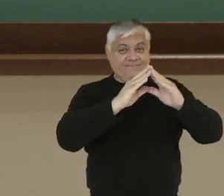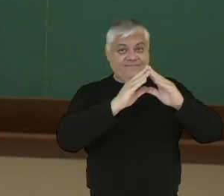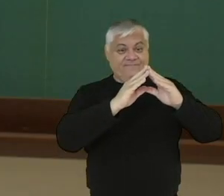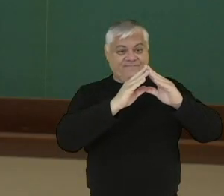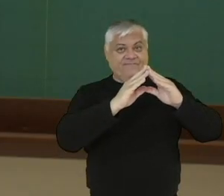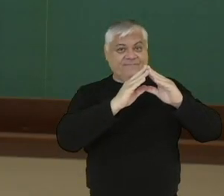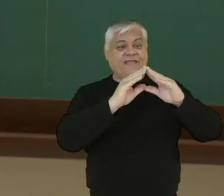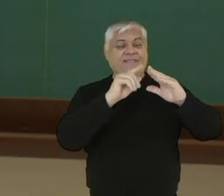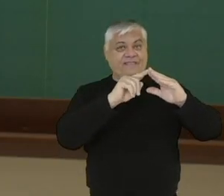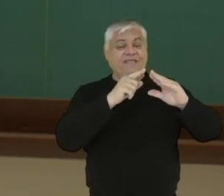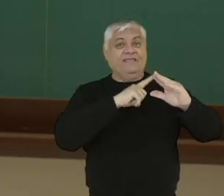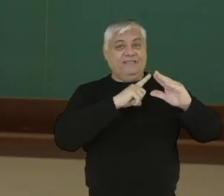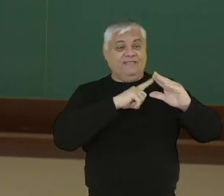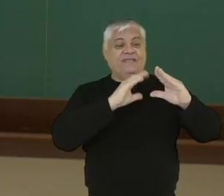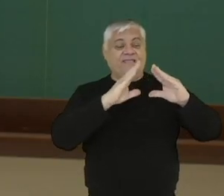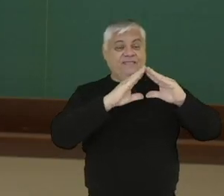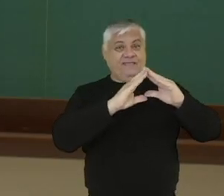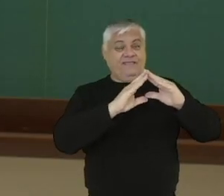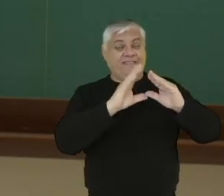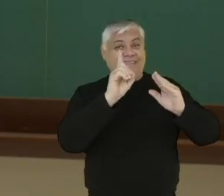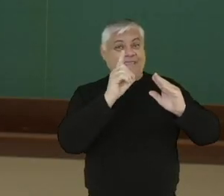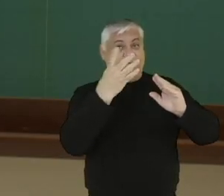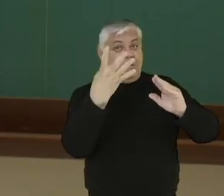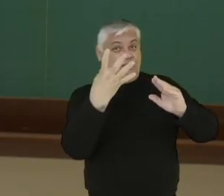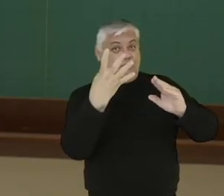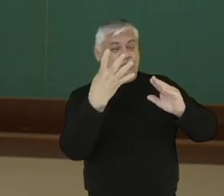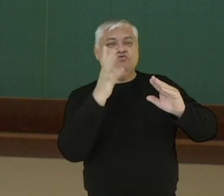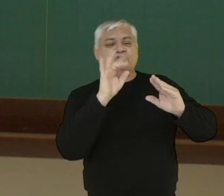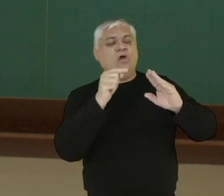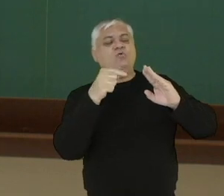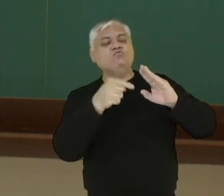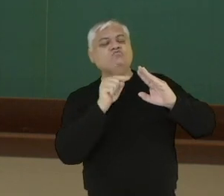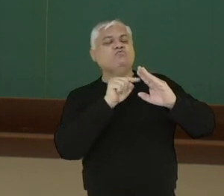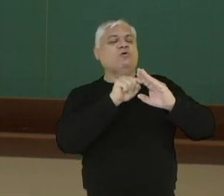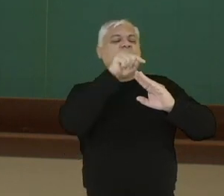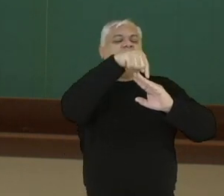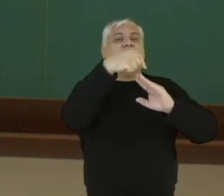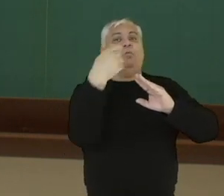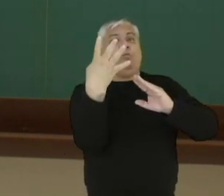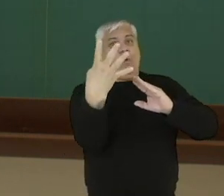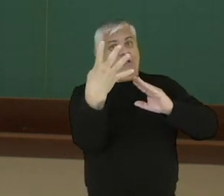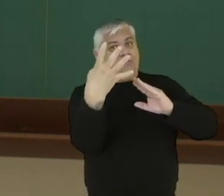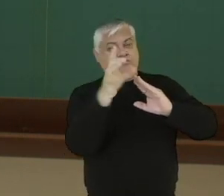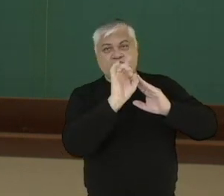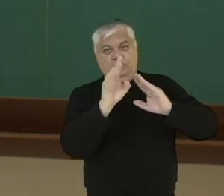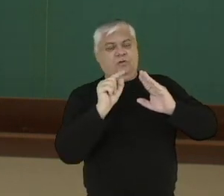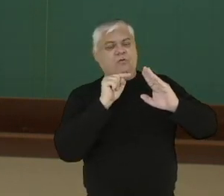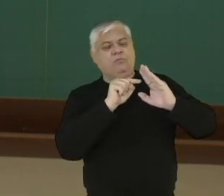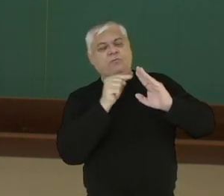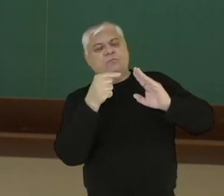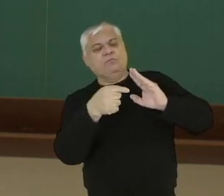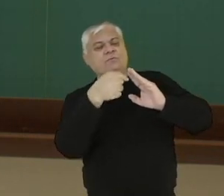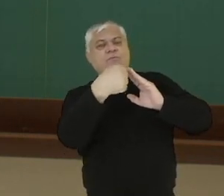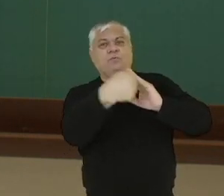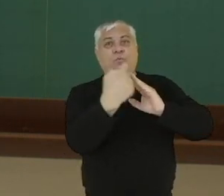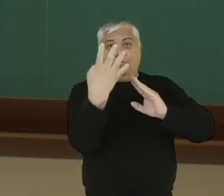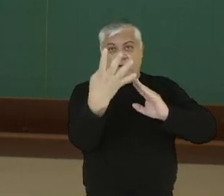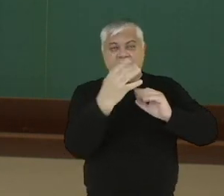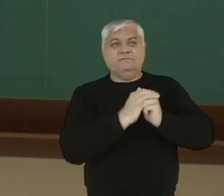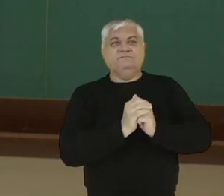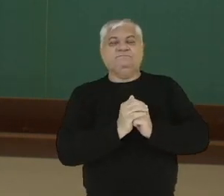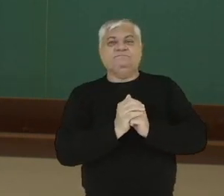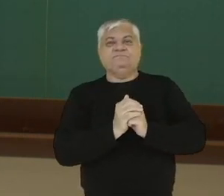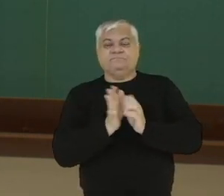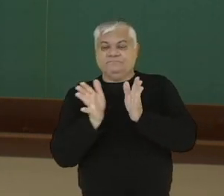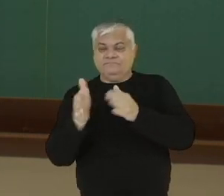tetraédrico, né? Que a gente chama de D4, porque ele tem 4 faces e ele te gera 4 resultados. Então, vai ser do 1 ao 4. E